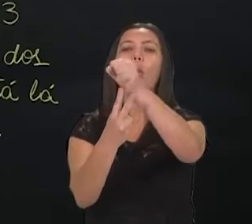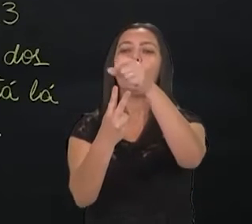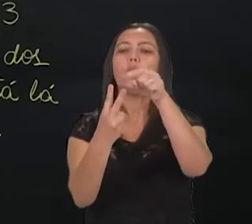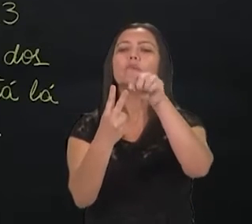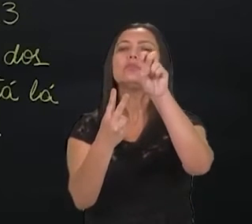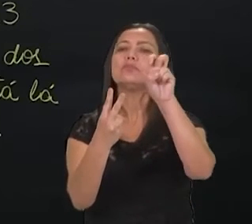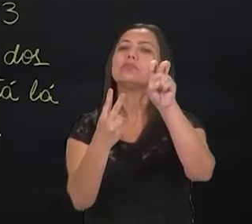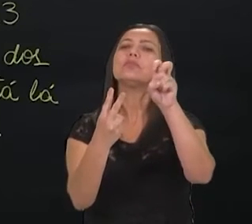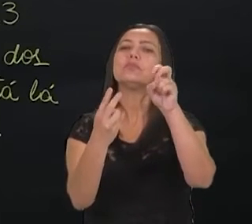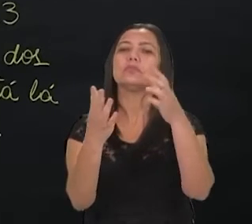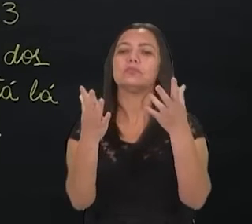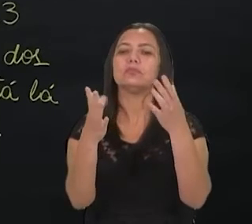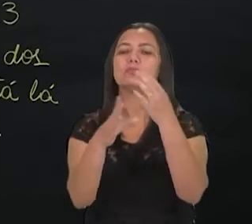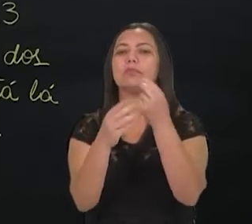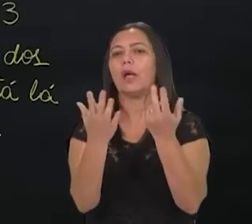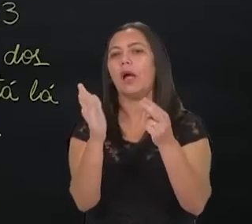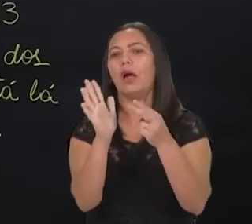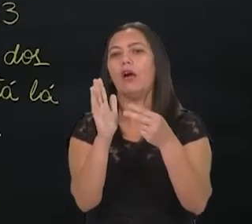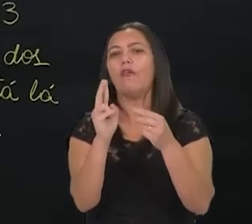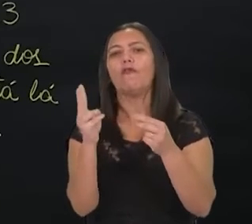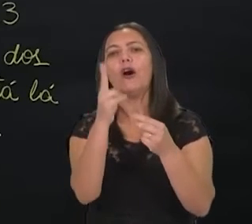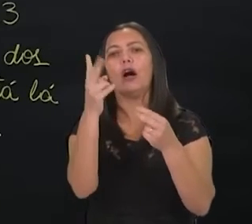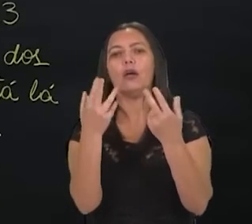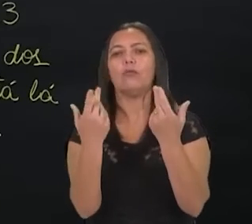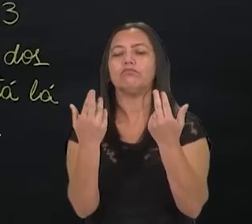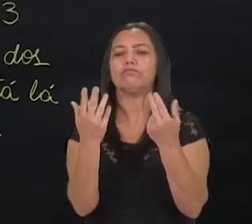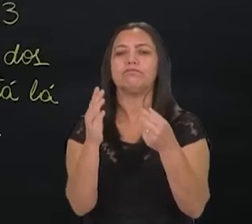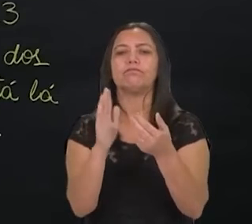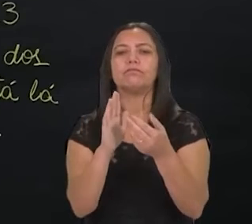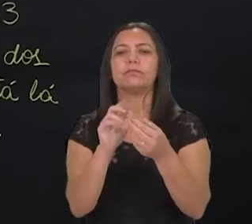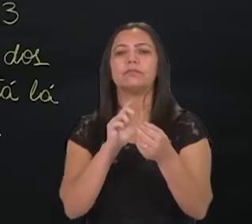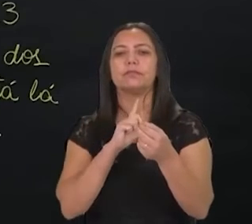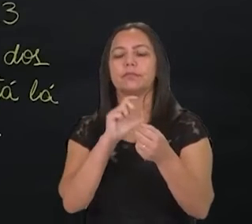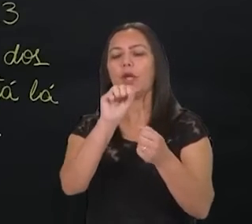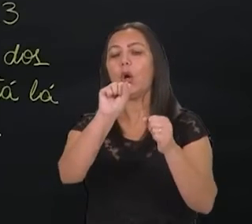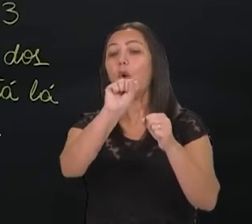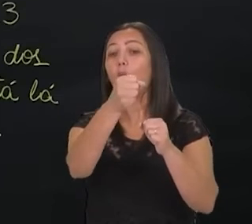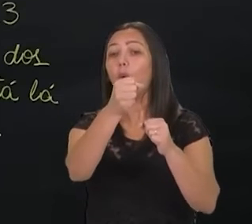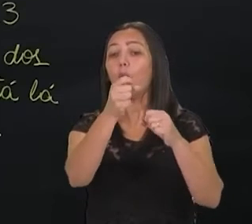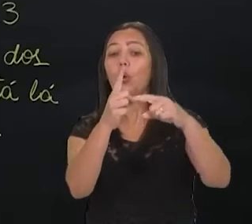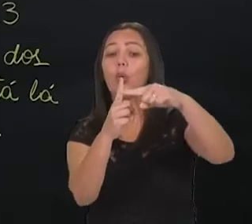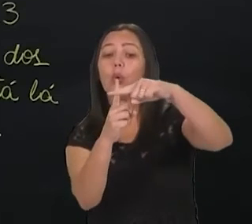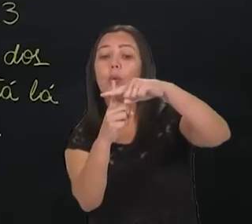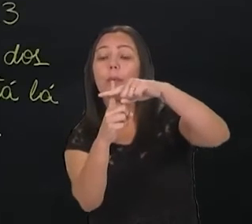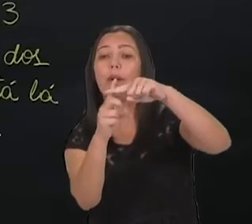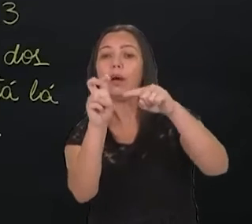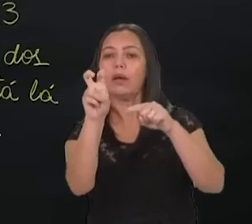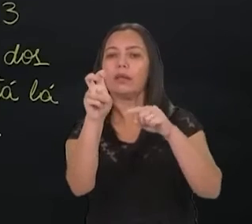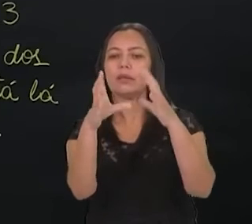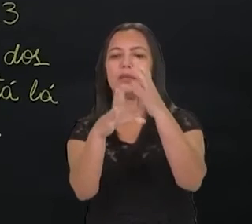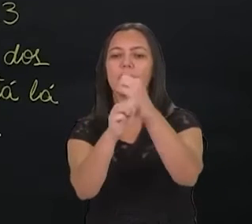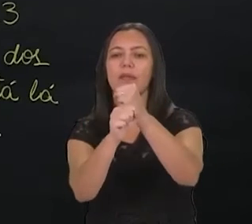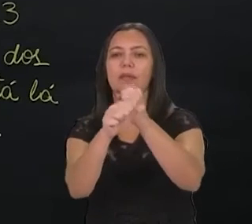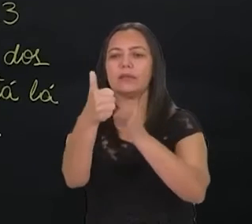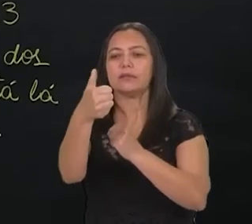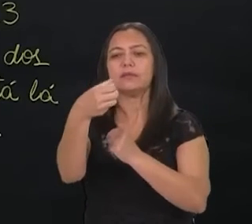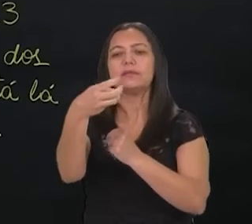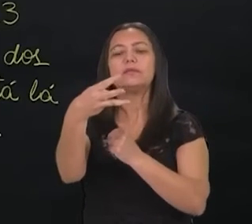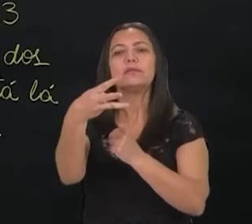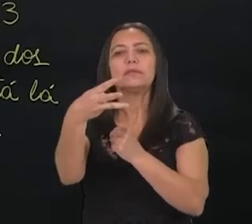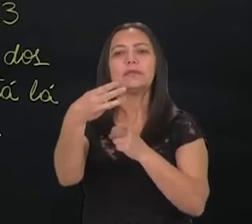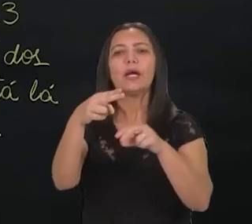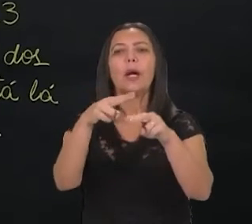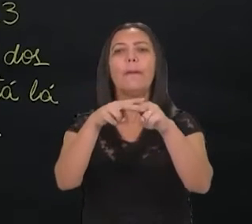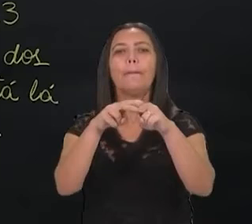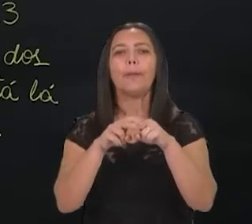o mesmo sinal. Então vejamos, eu tenho 8, 9, 10, 11, 12, 13.